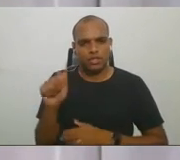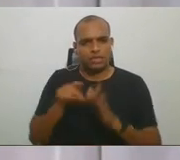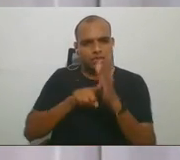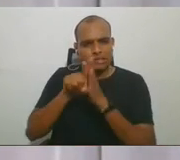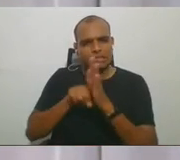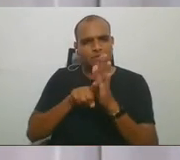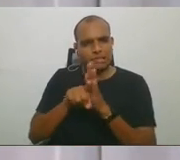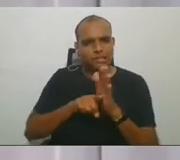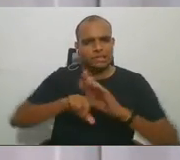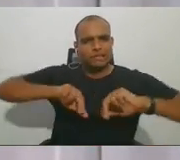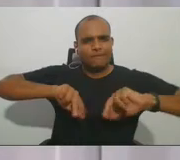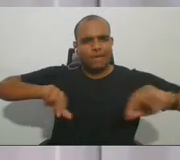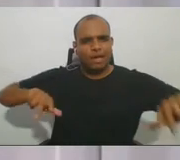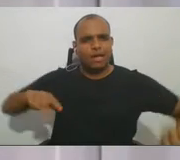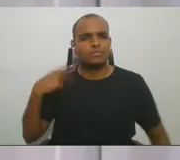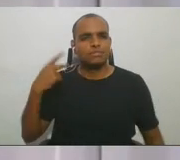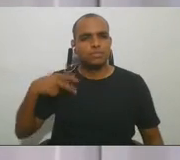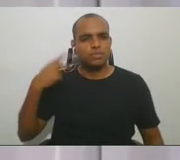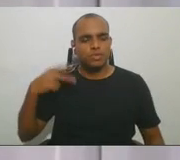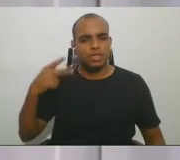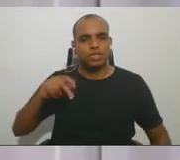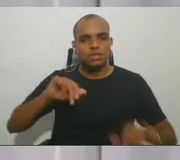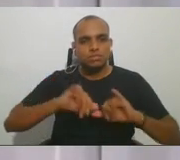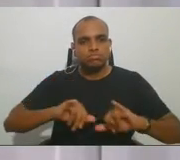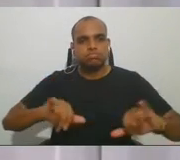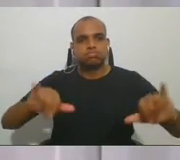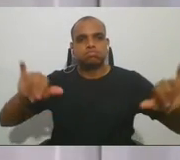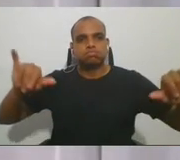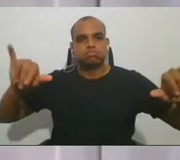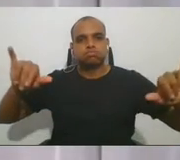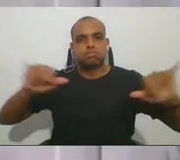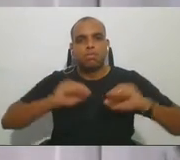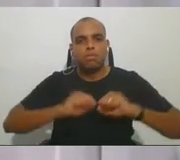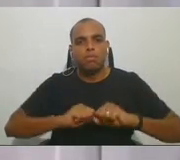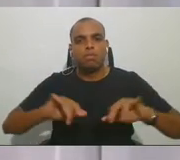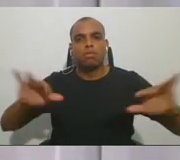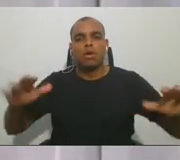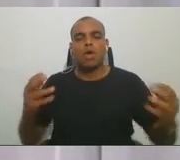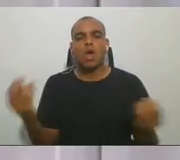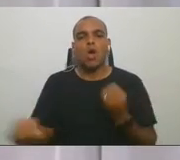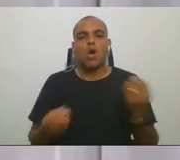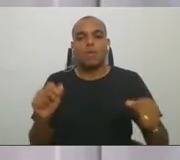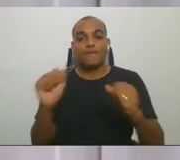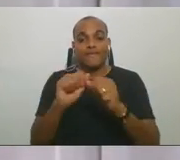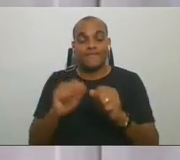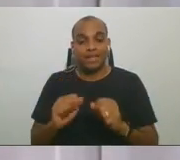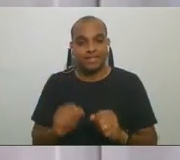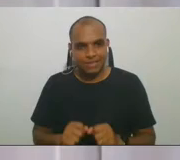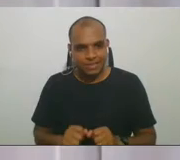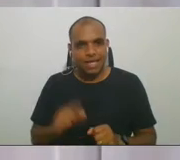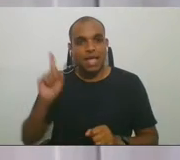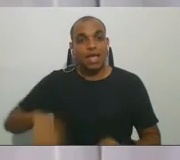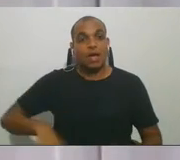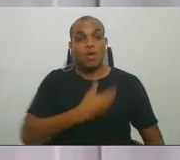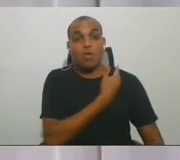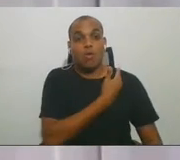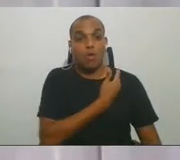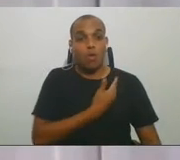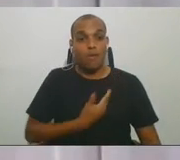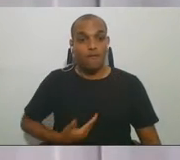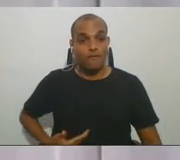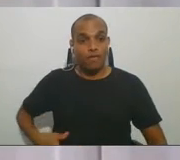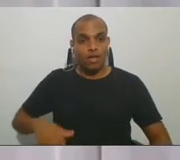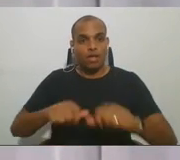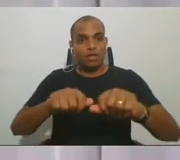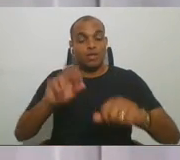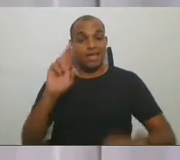de publicização, de fazer que seja questão de Estado dessa área de cuidados,